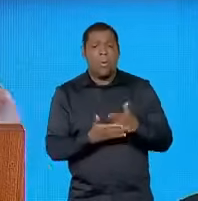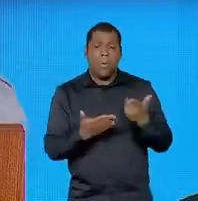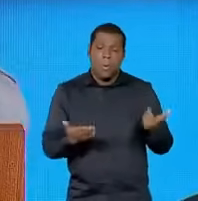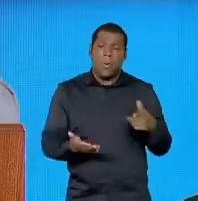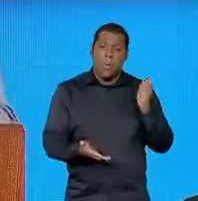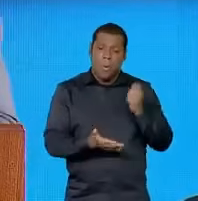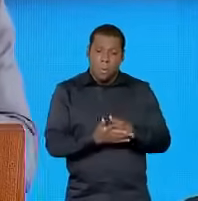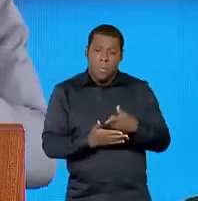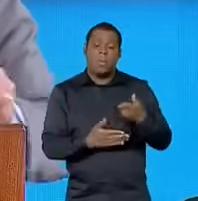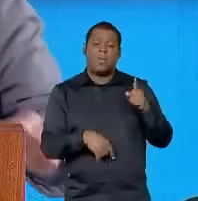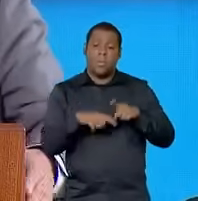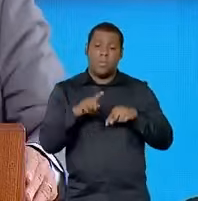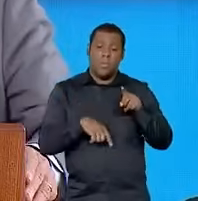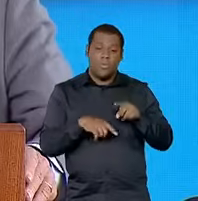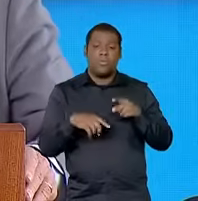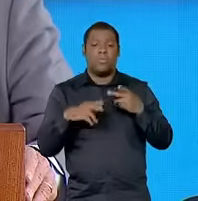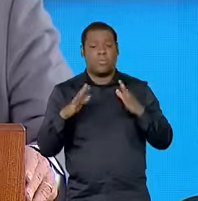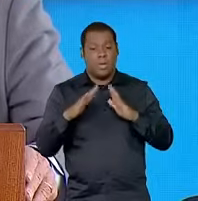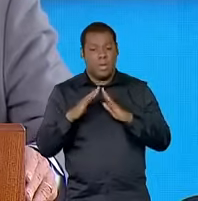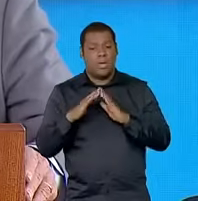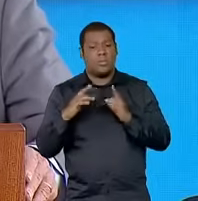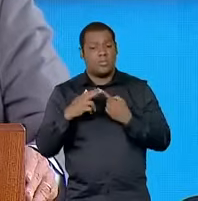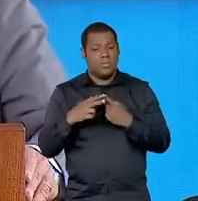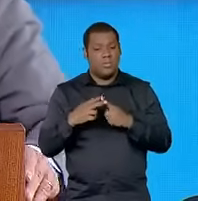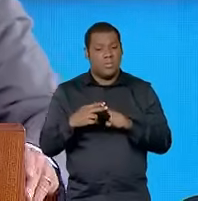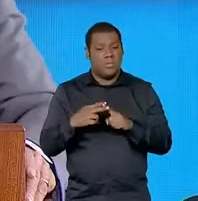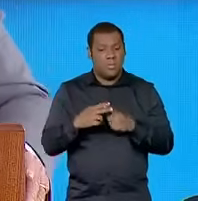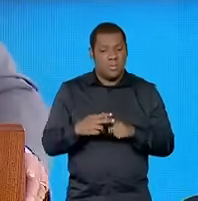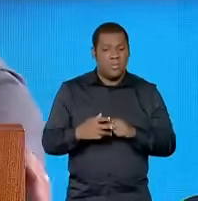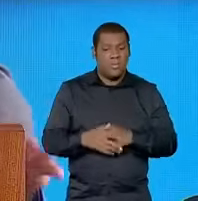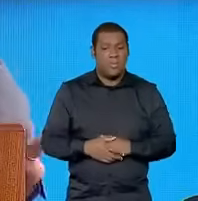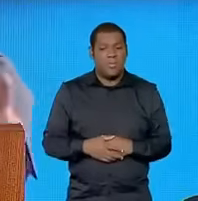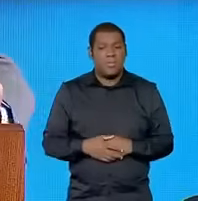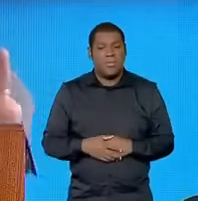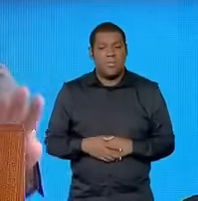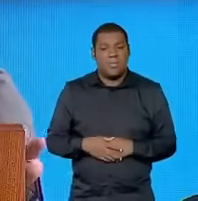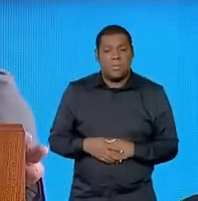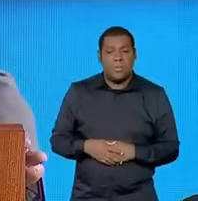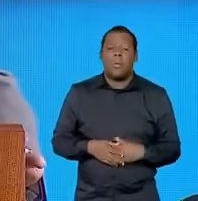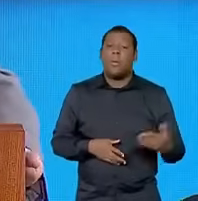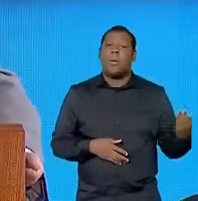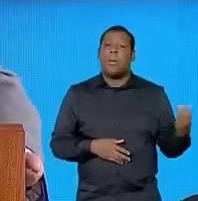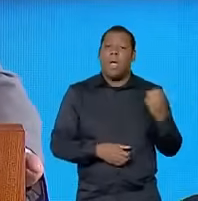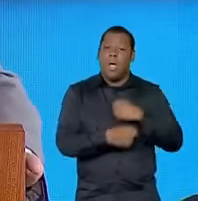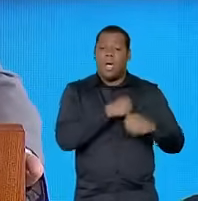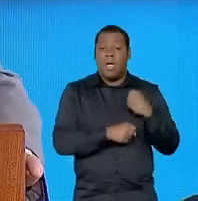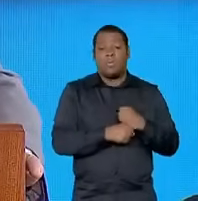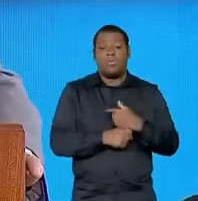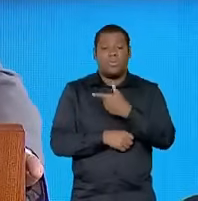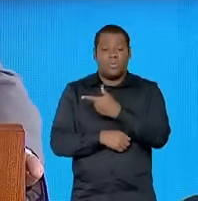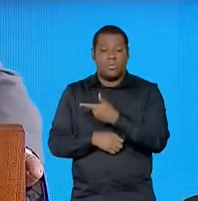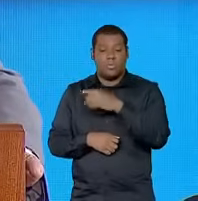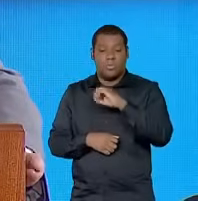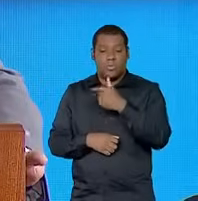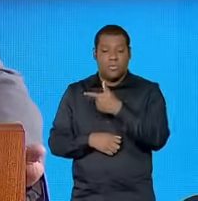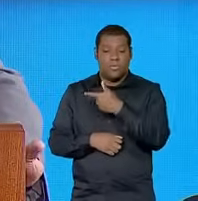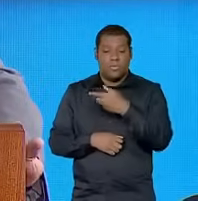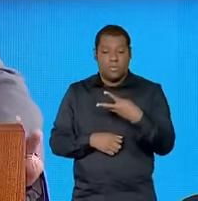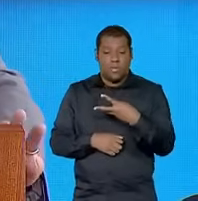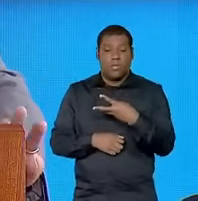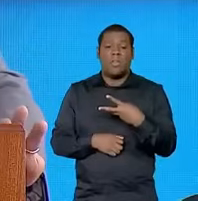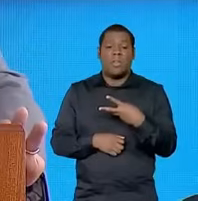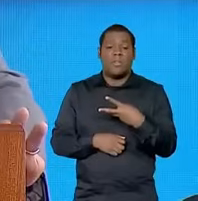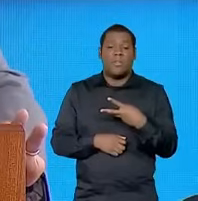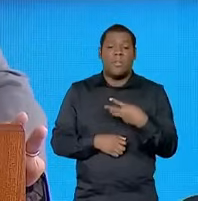precisa. Vocês sabem que nós tivemos um ano de reconstrução desse país.